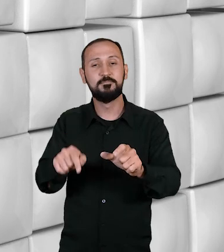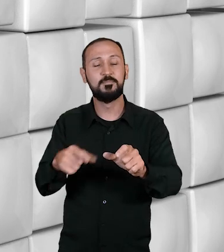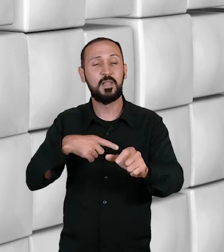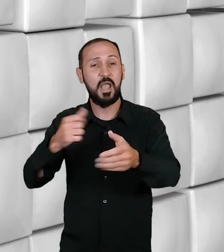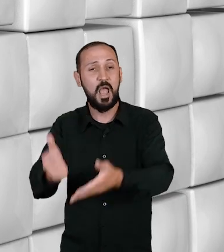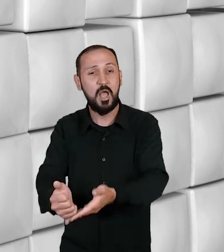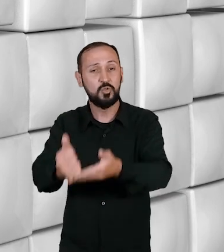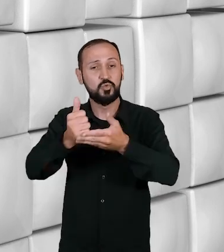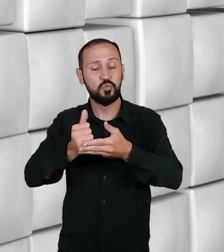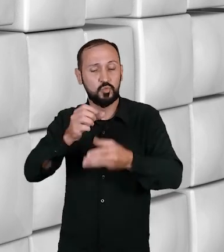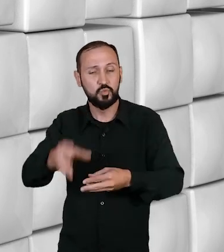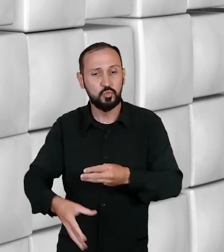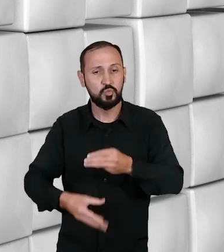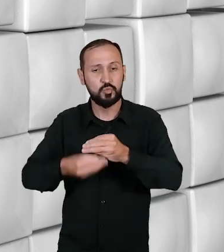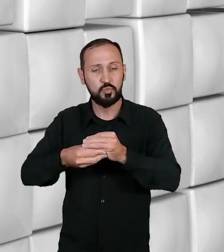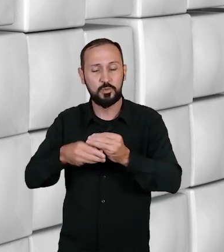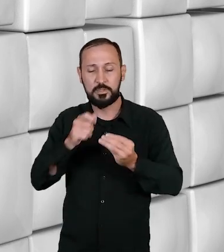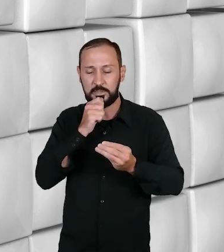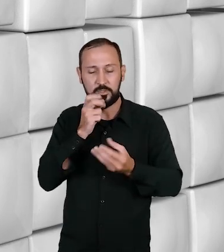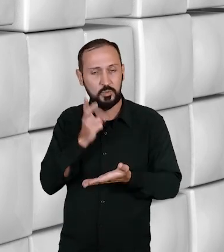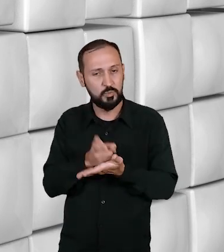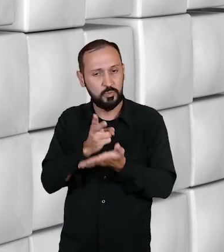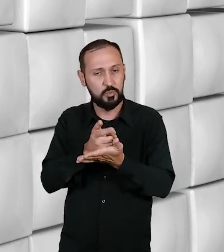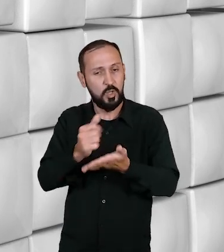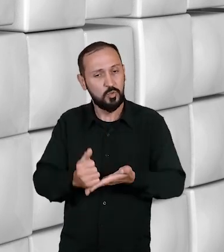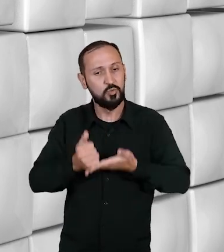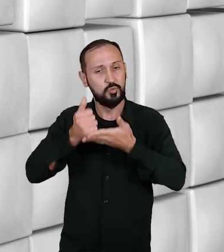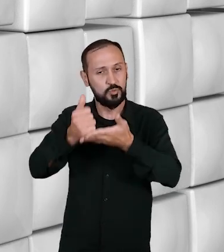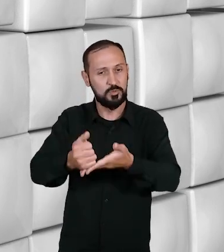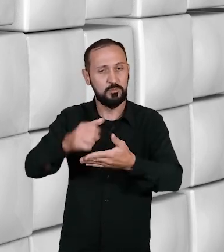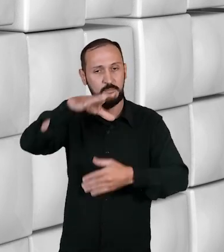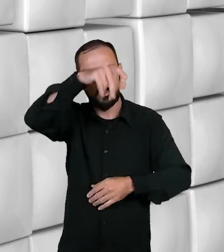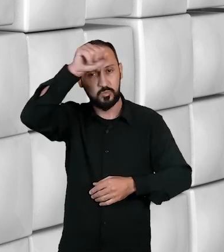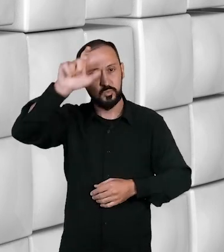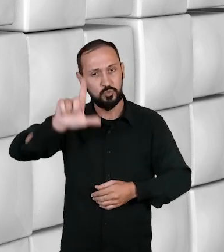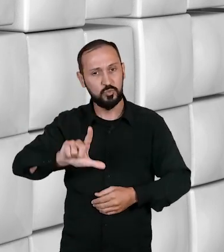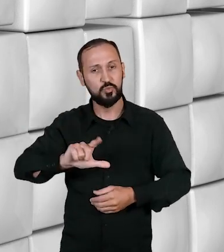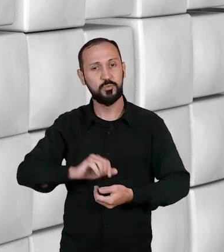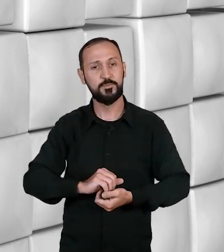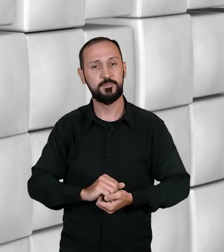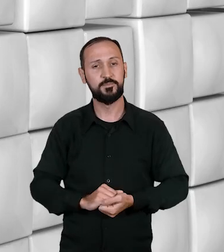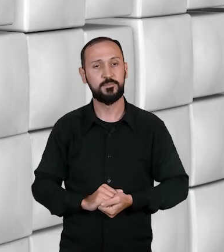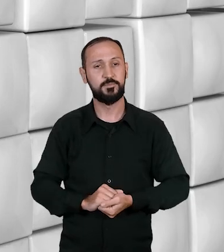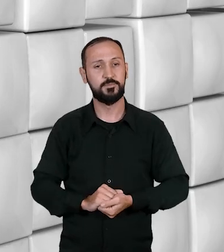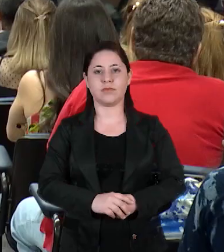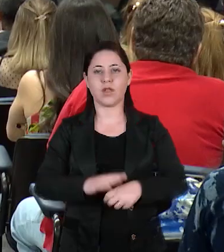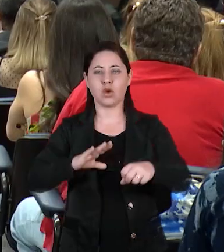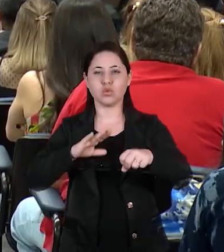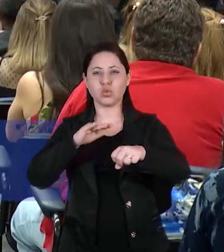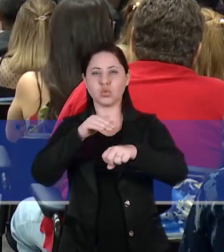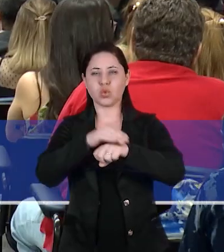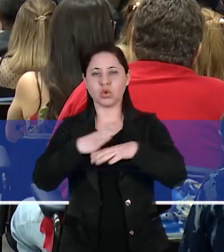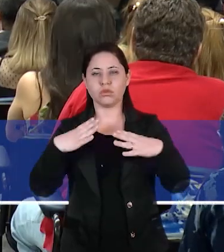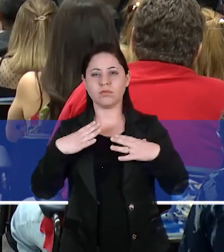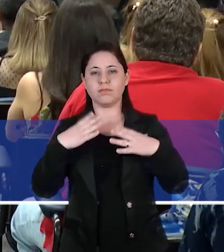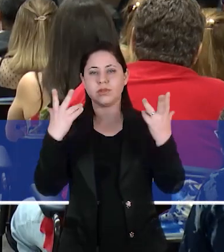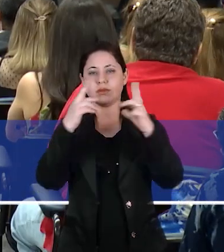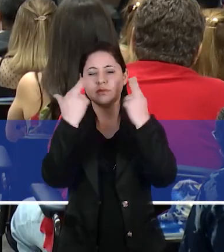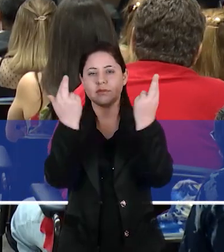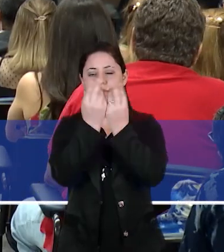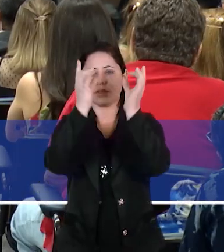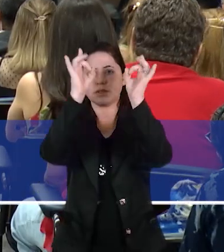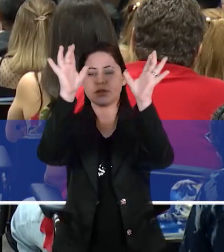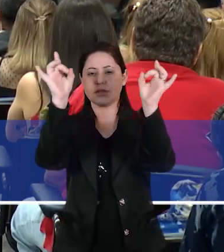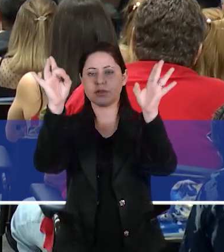quem contribuiu ou ainda contribui para o desenvolvimento de Mato Grosso do Sul. A noite foi de celebração